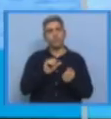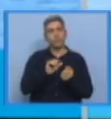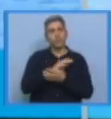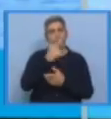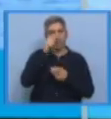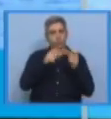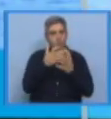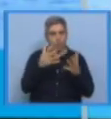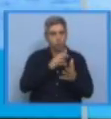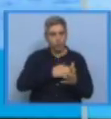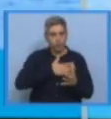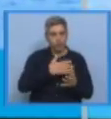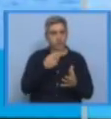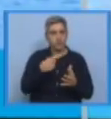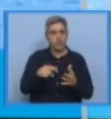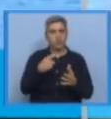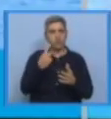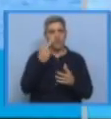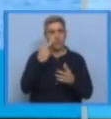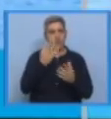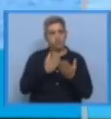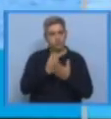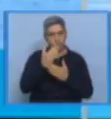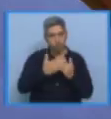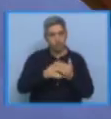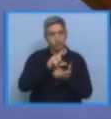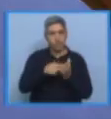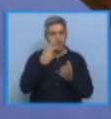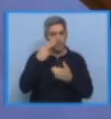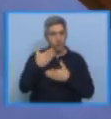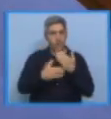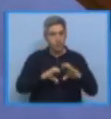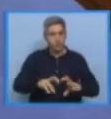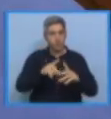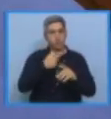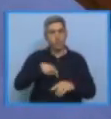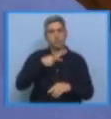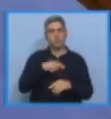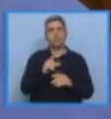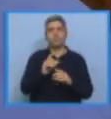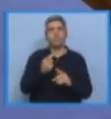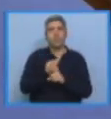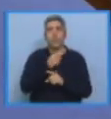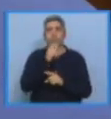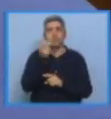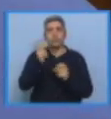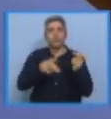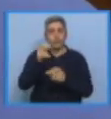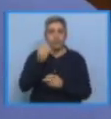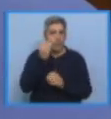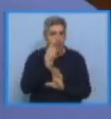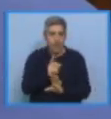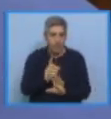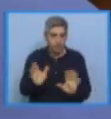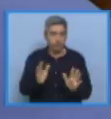jornalistas, claro que têm uma vida a levar por diante, um projeto de vida a desenvolver e nós temos de nos agarrar às oportunidades que surgem, que é mesmo assim,